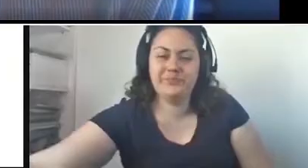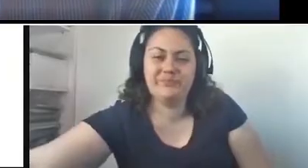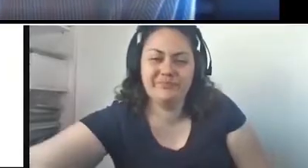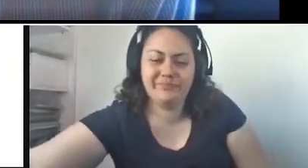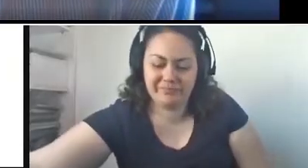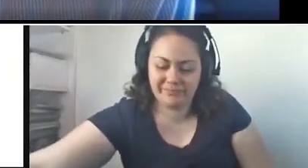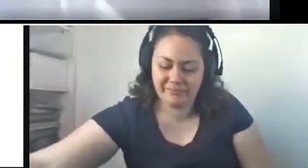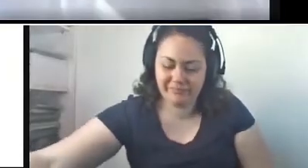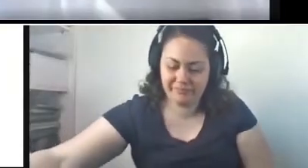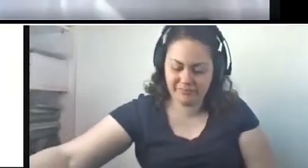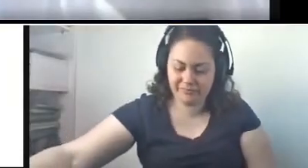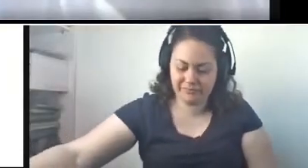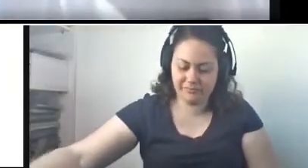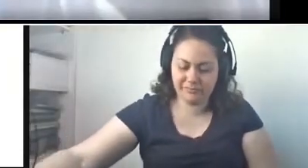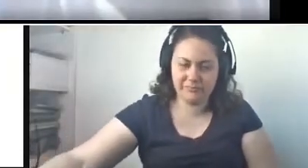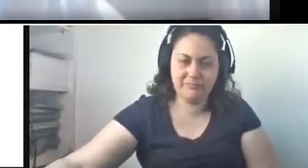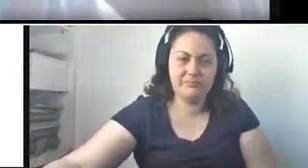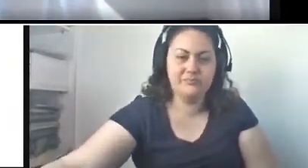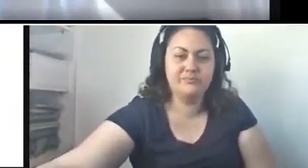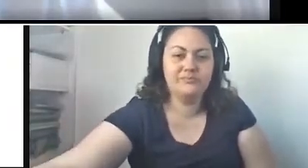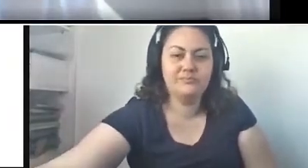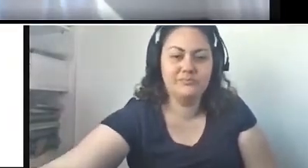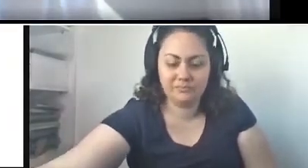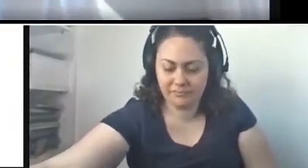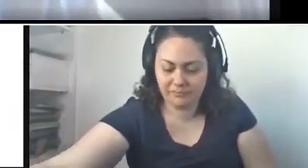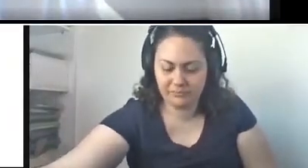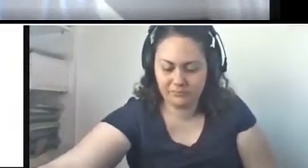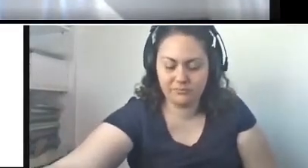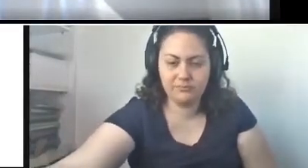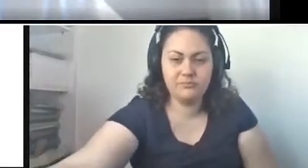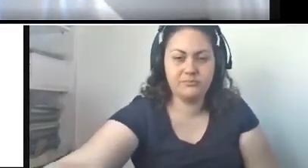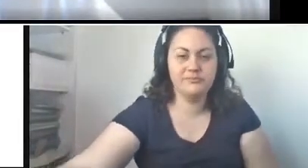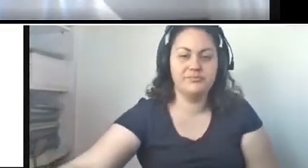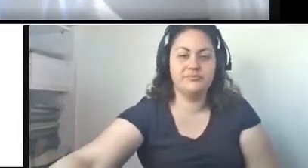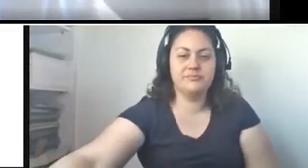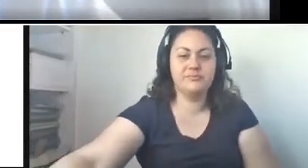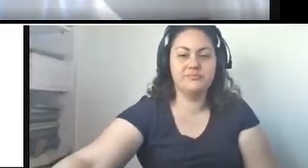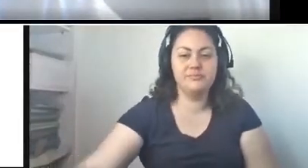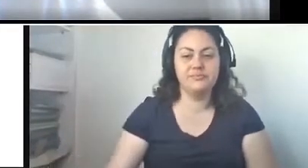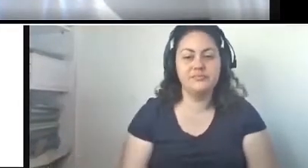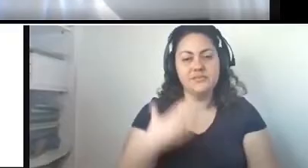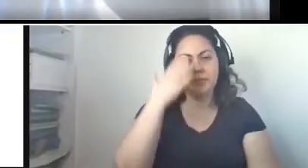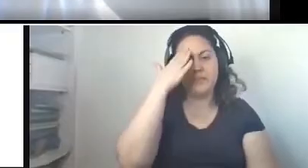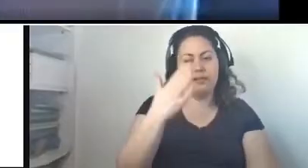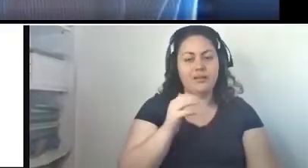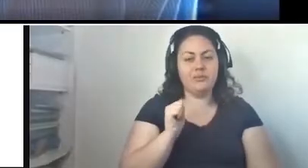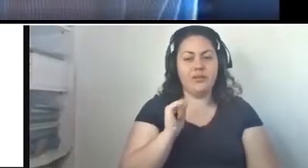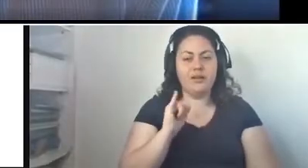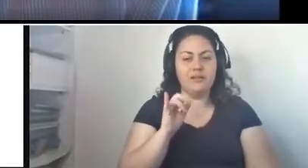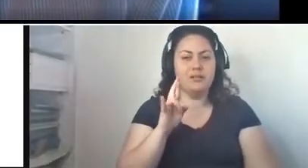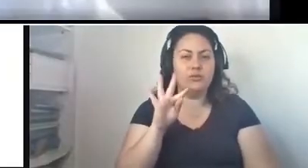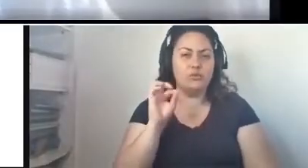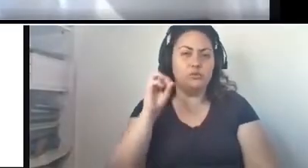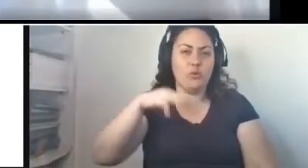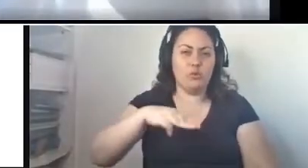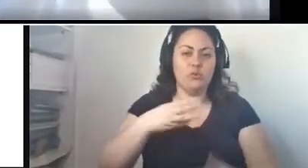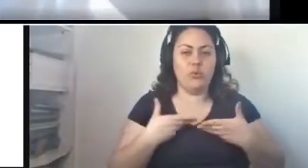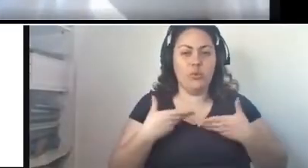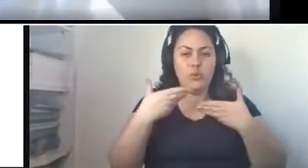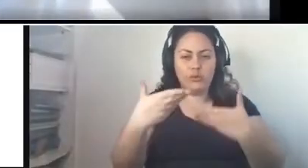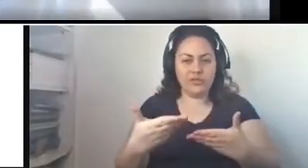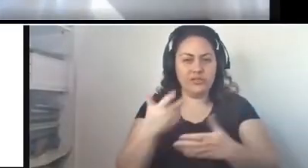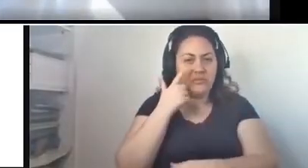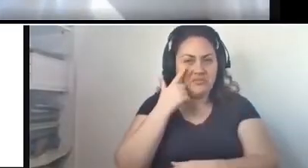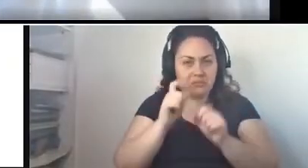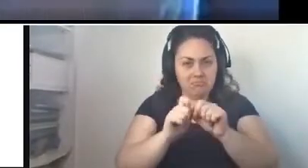Ayrton, obrigado pelo convite. Não sei se está aparecendo a minha tela já aí. Ainda não. Então, espera aí.